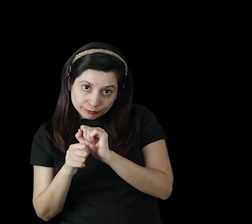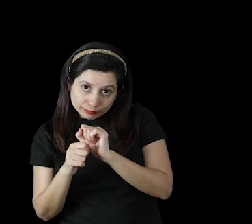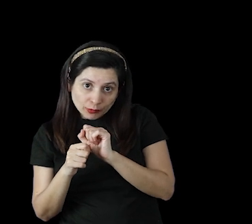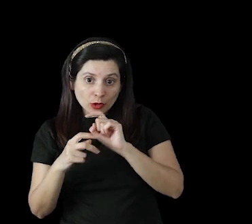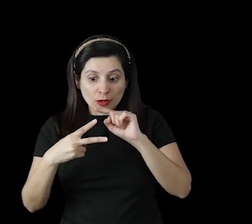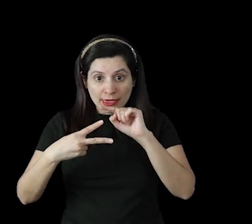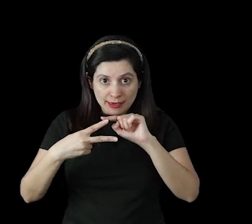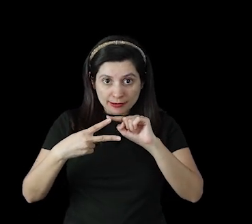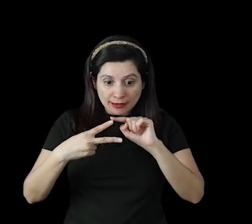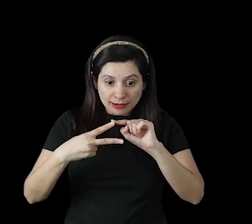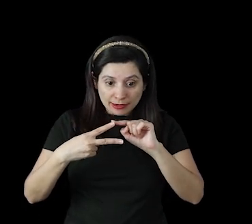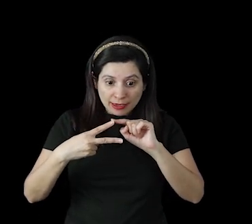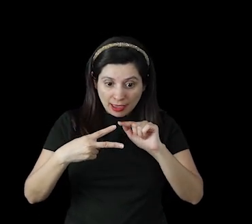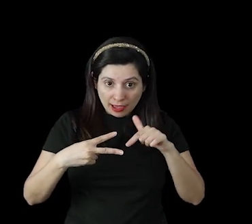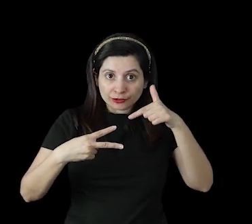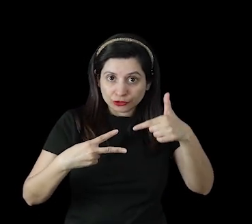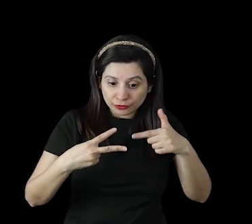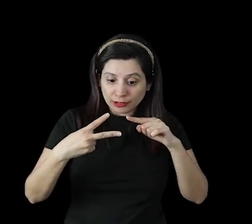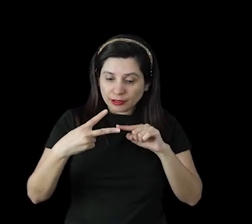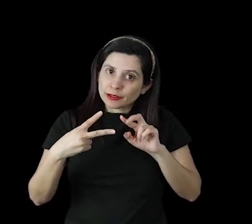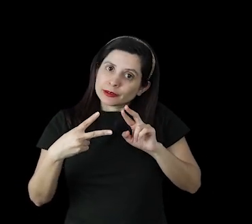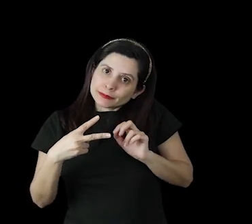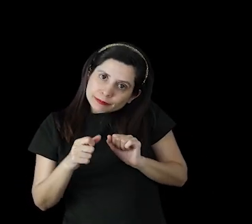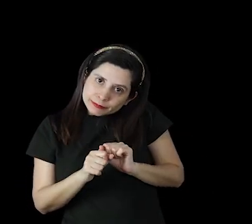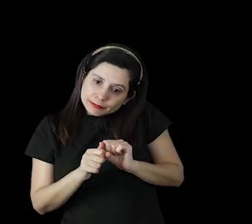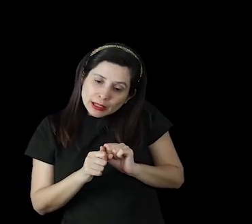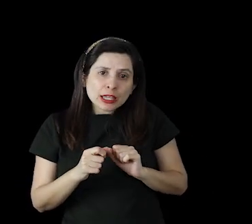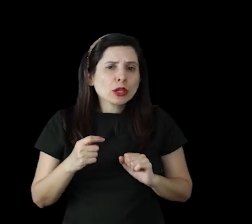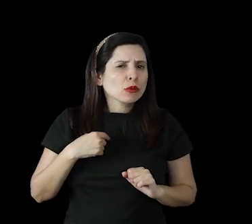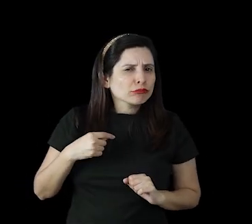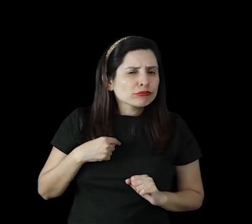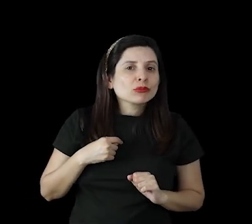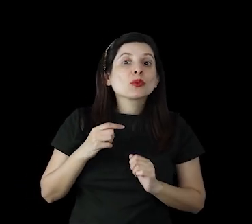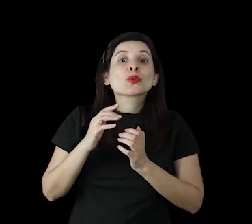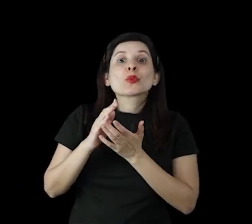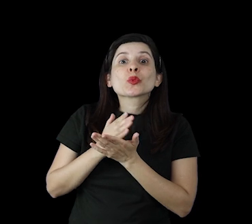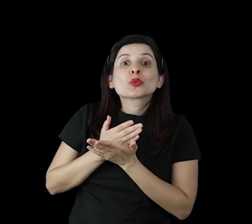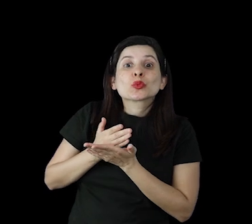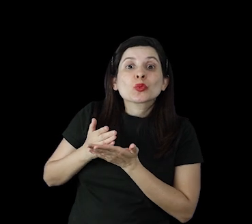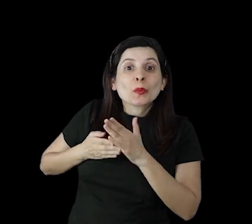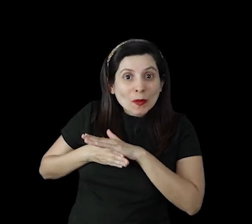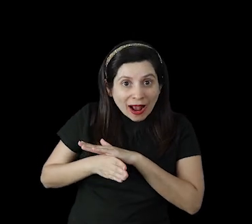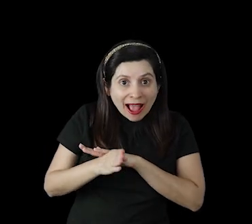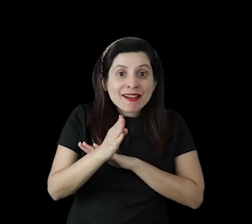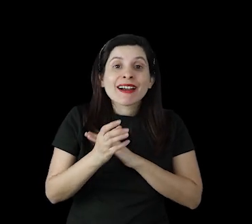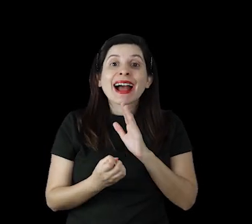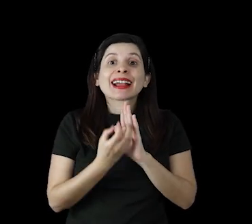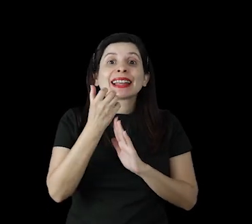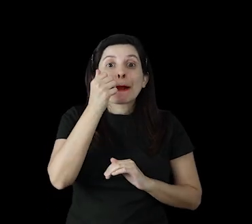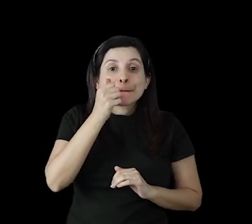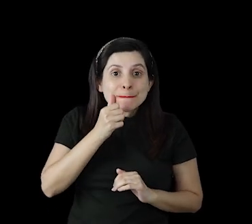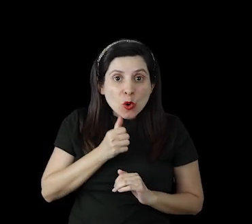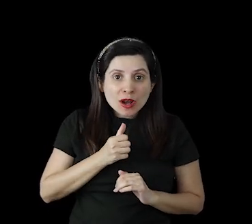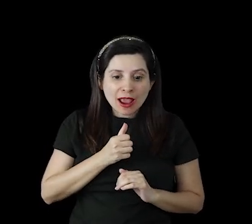a analisar e eu tinha uma tendência de criar mulheres muito reativas. Por quê? Porque